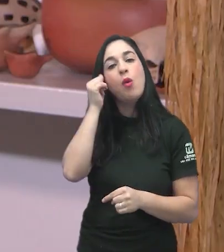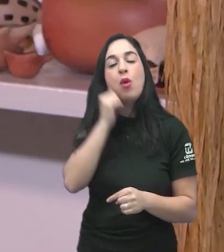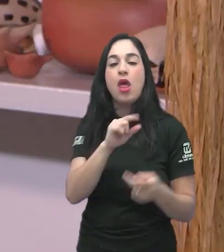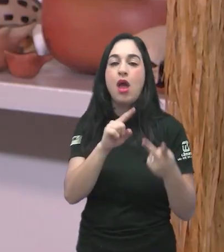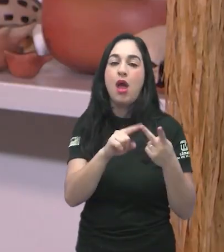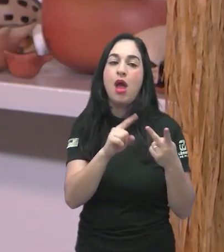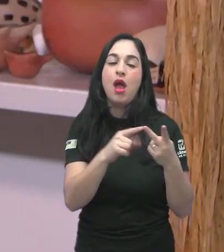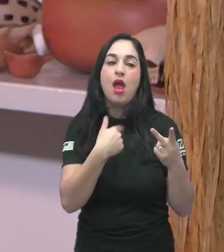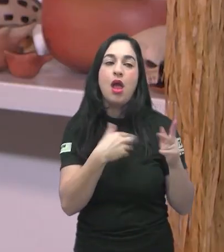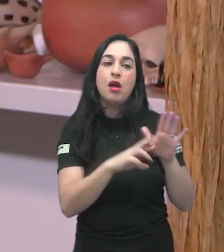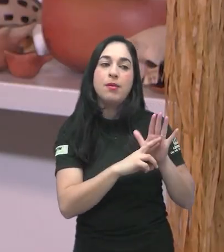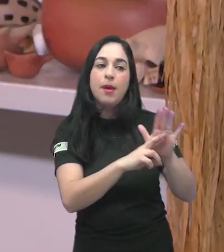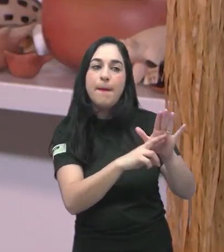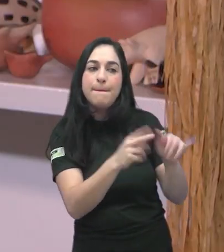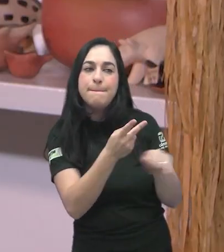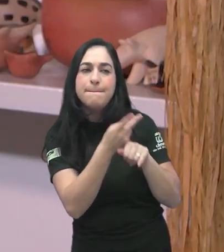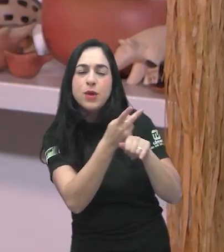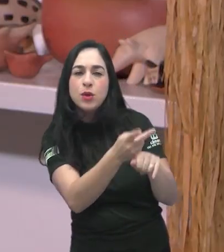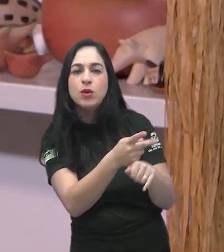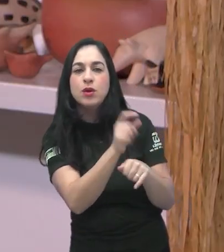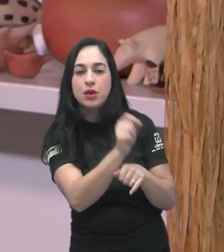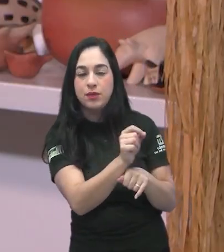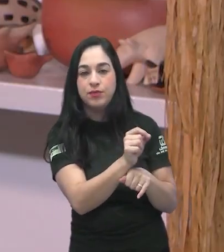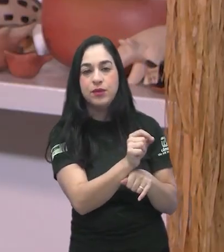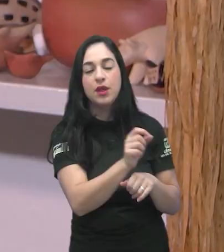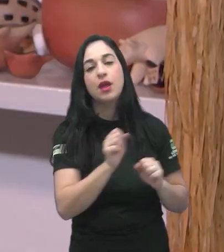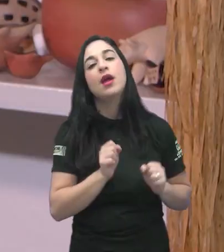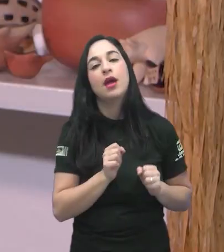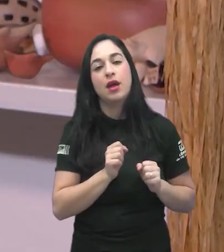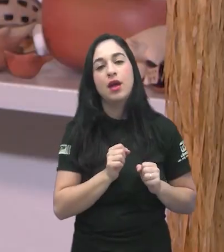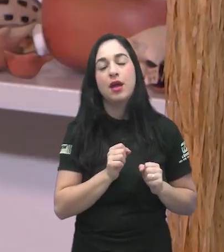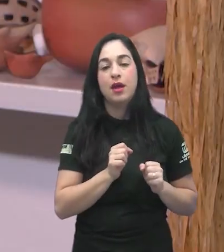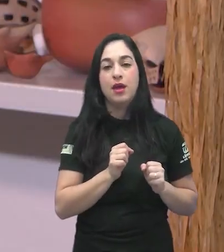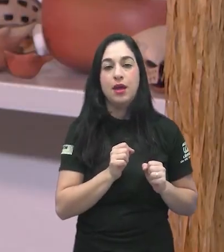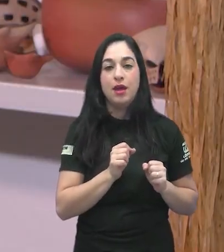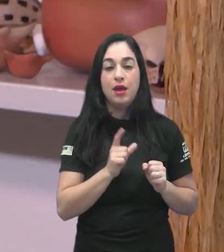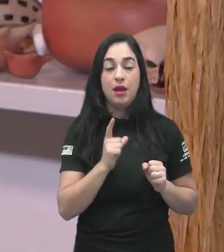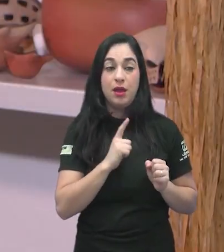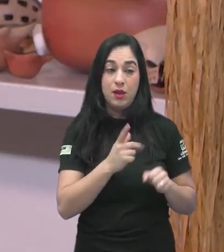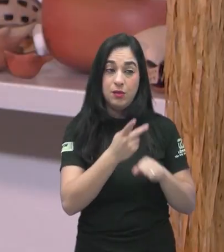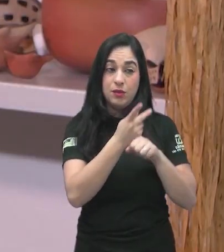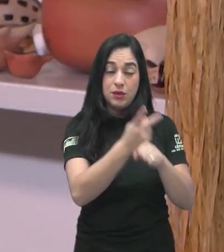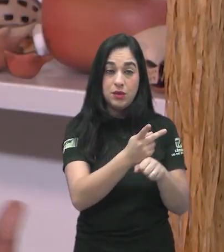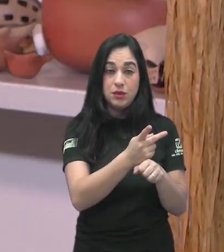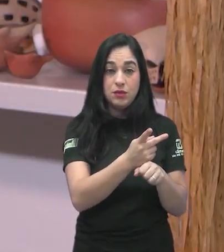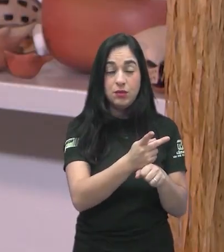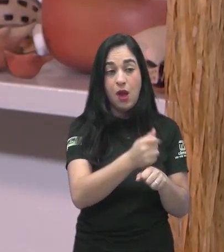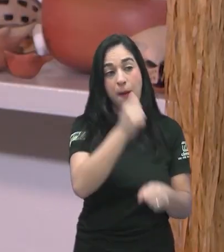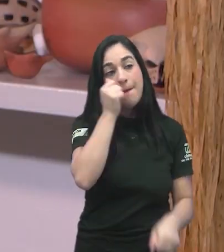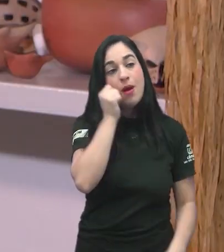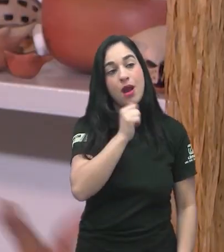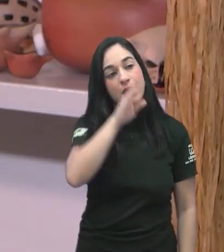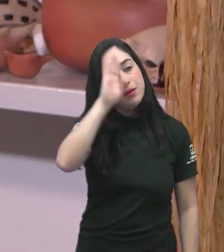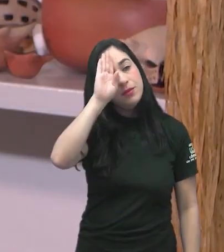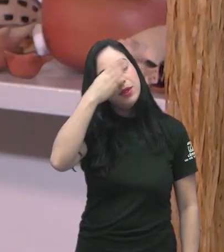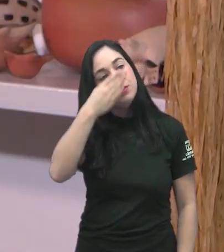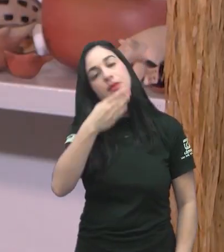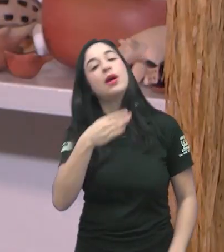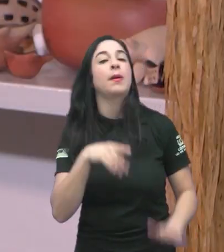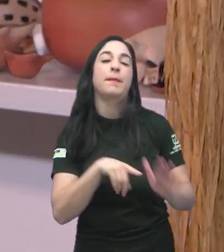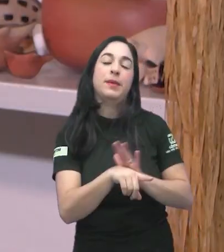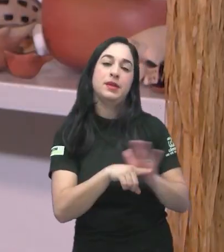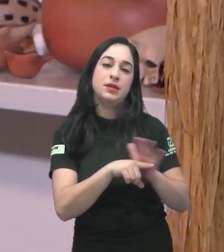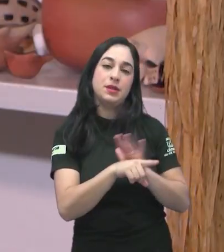mulheres, a representatividade, procuro sempre candidatas, eu tenho uma propensão, né, a analisar a candidatura